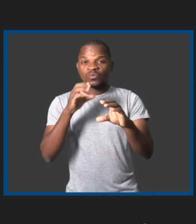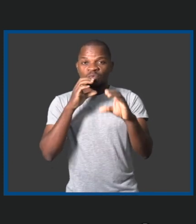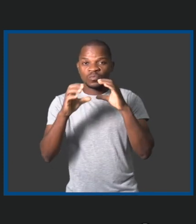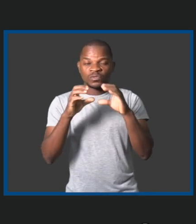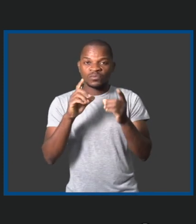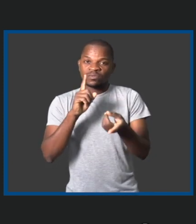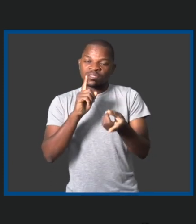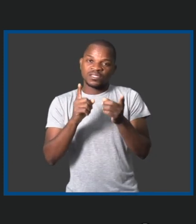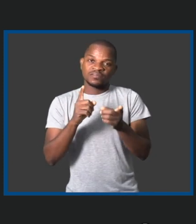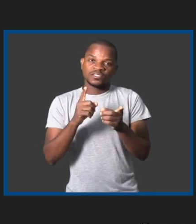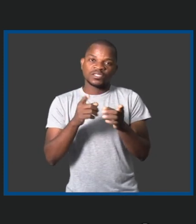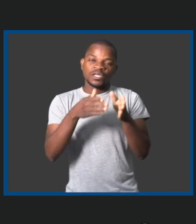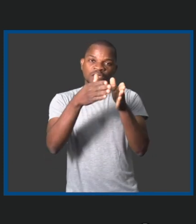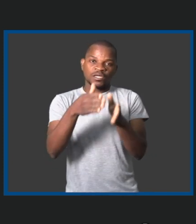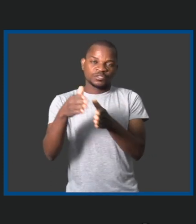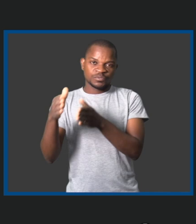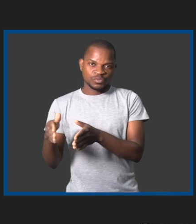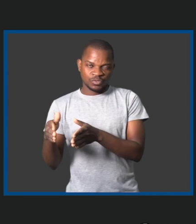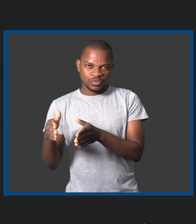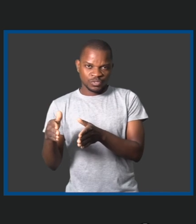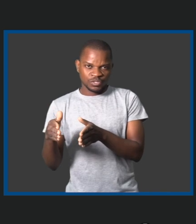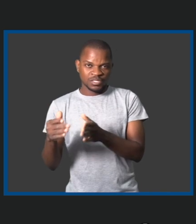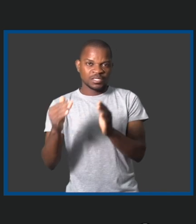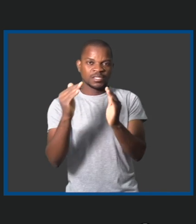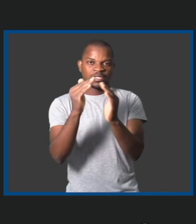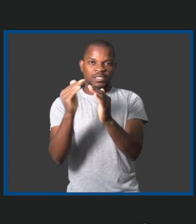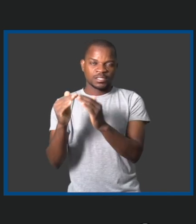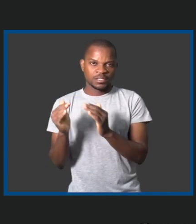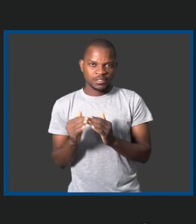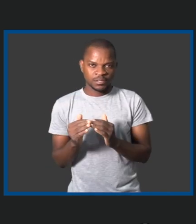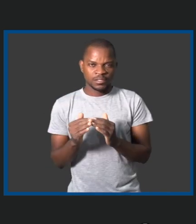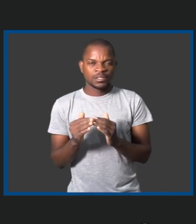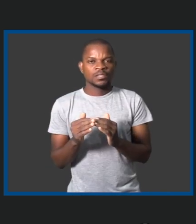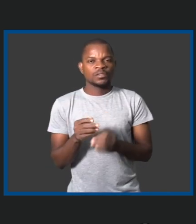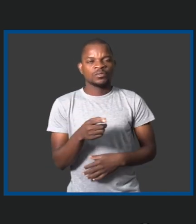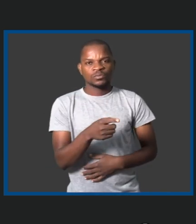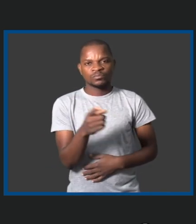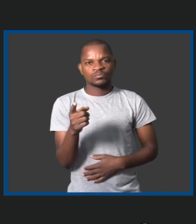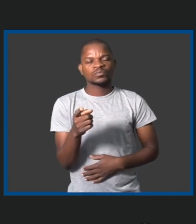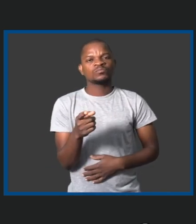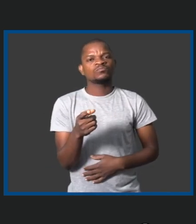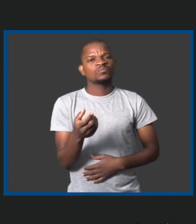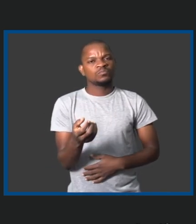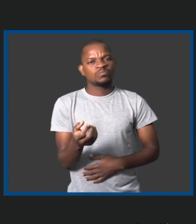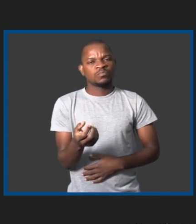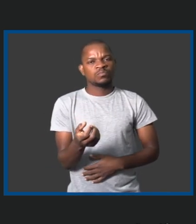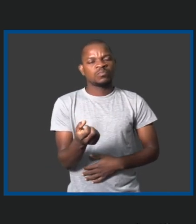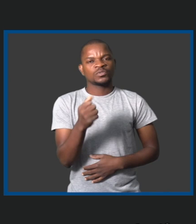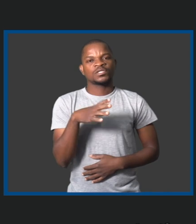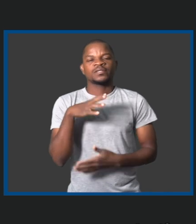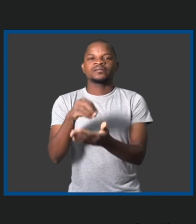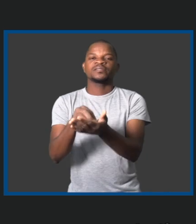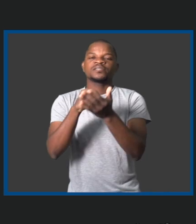com a comunicação, certamente que os nossos ouvintes, os telespetadores, desculpem,